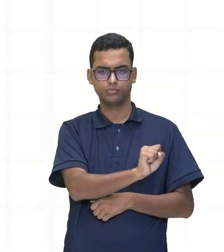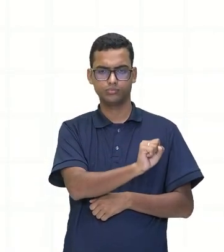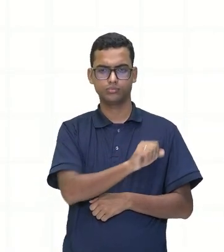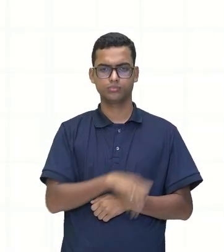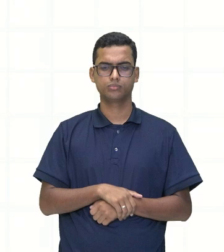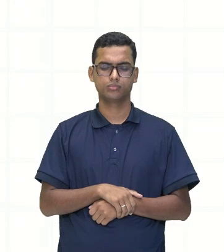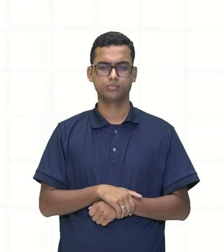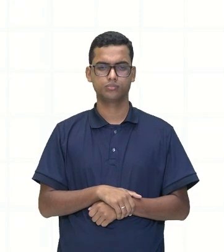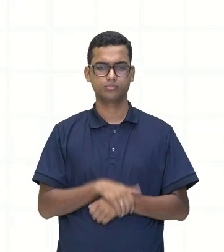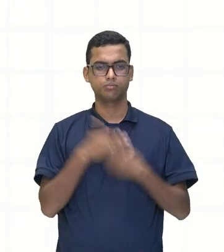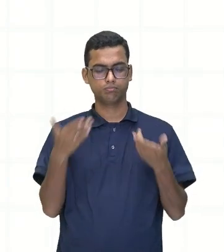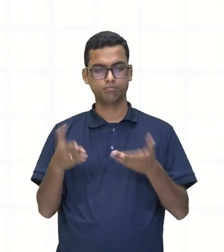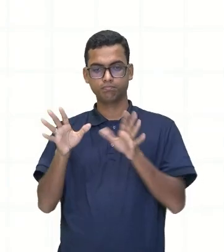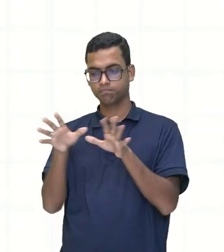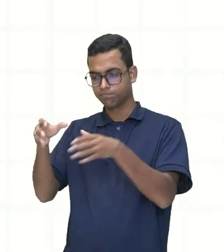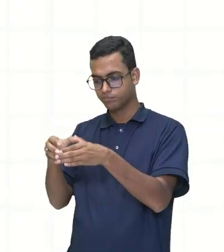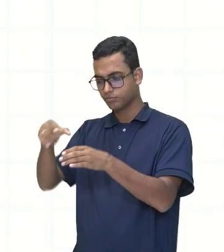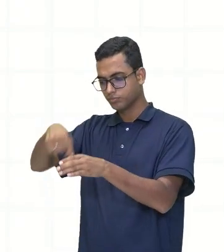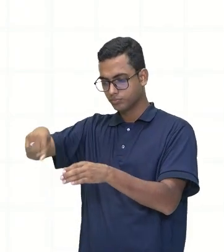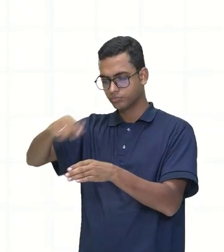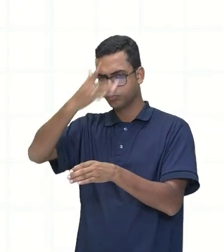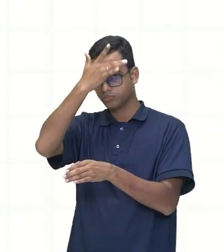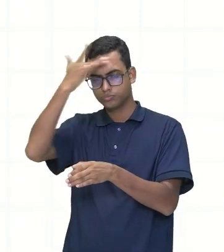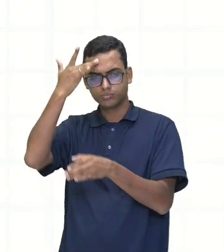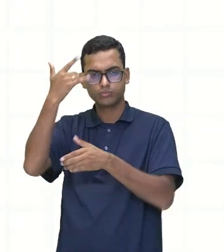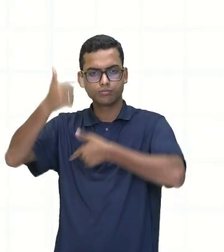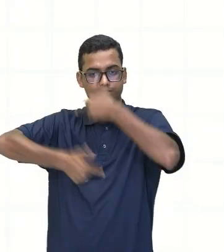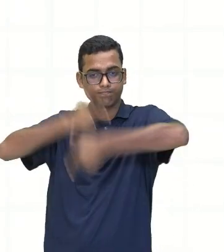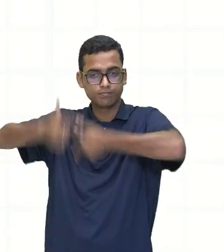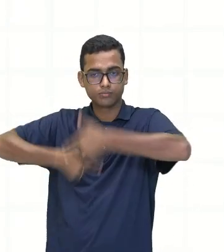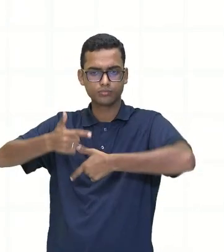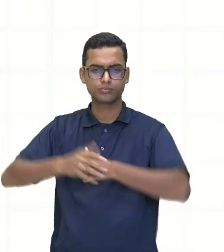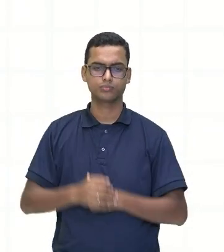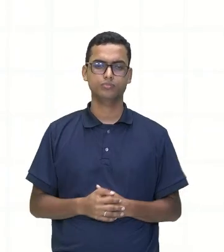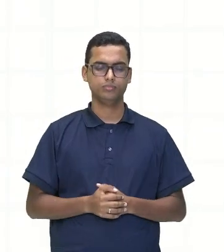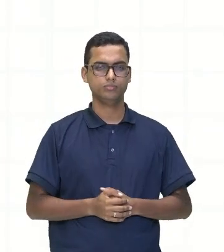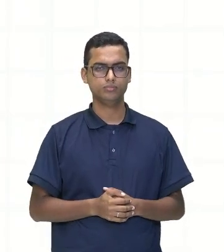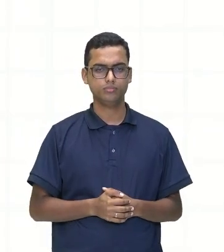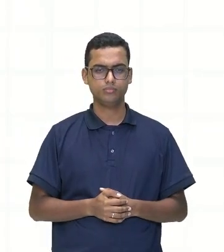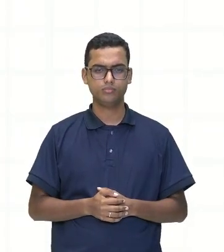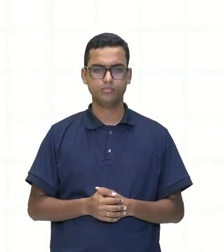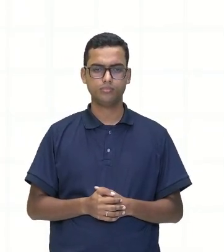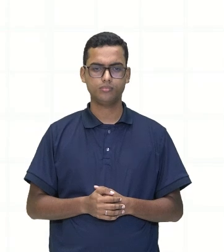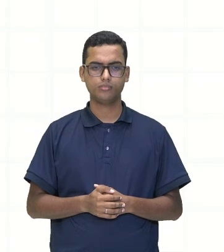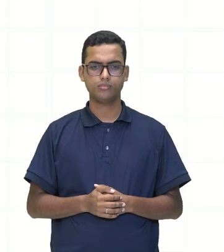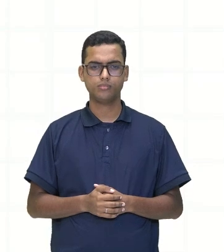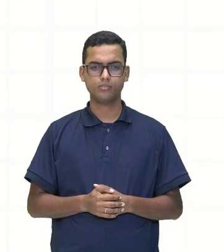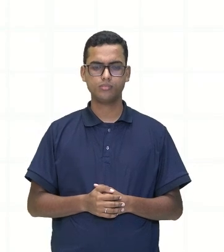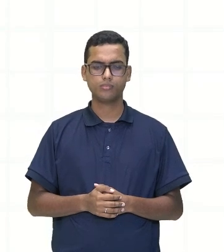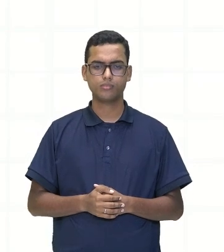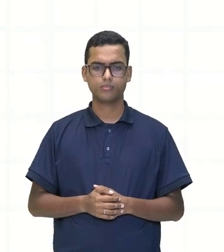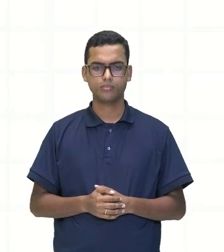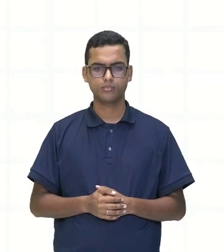Então, os trabalhadores estavam... Vou botar aqui para baixo, tá? Having